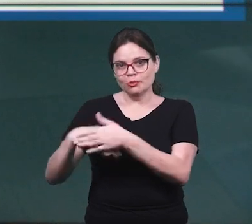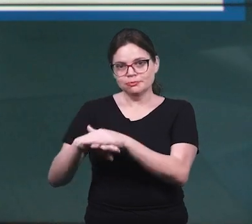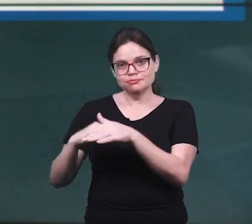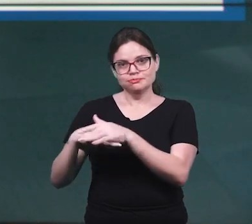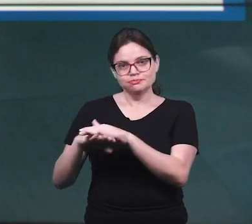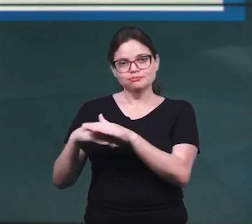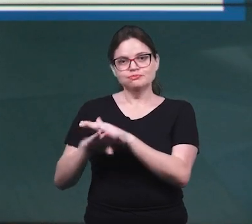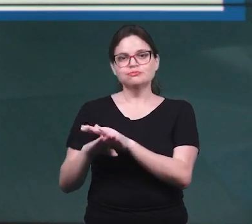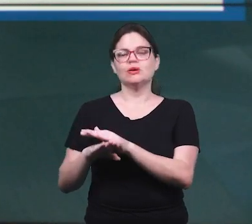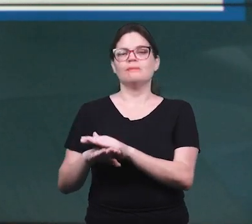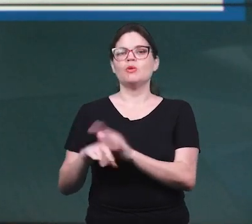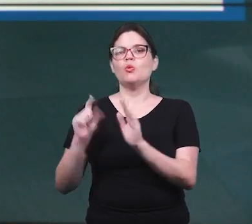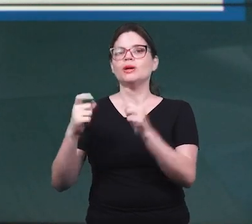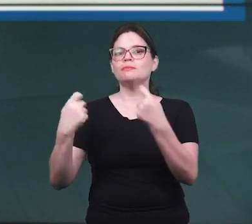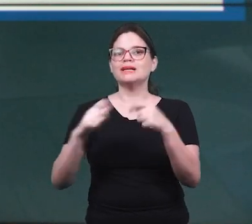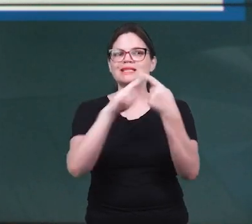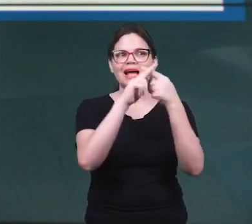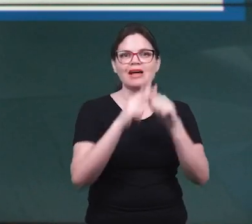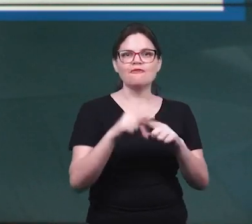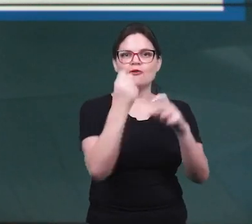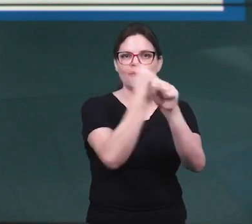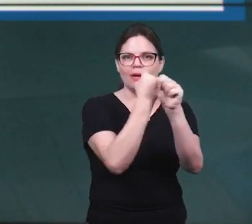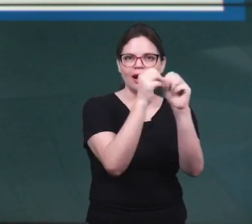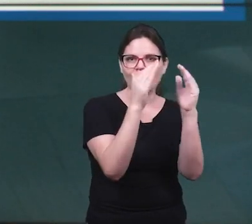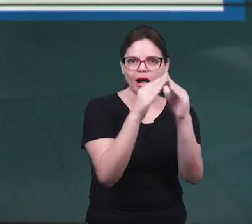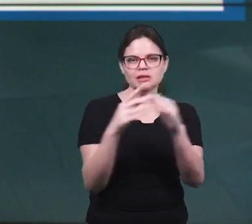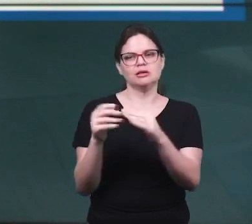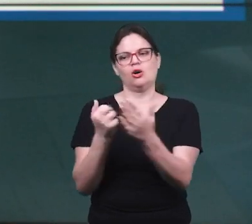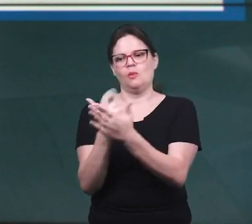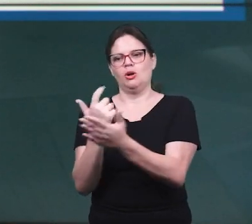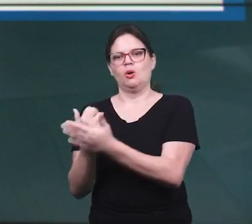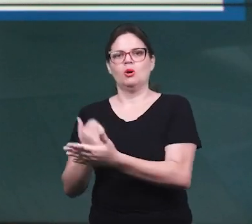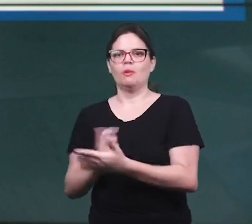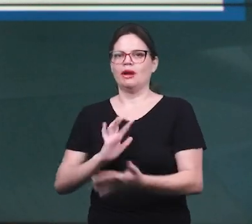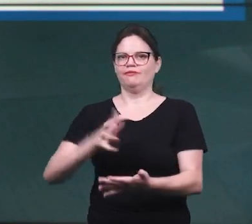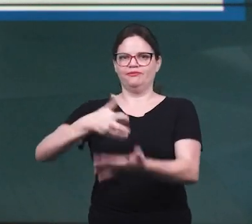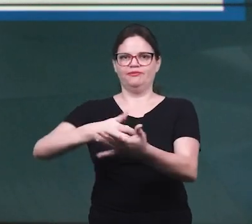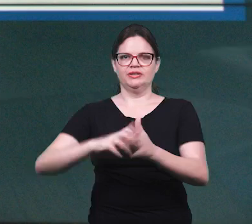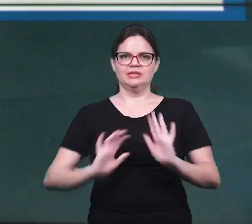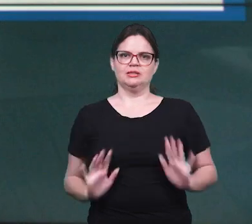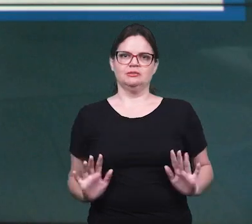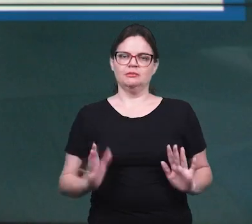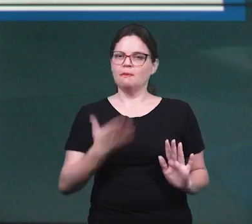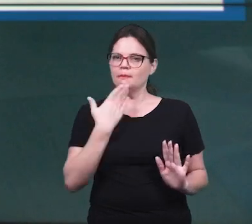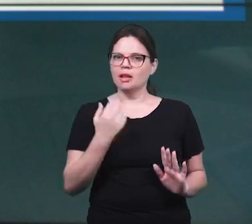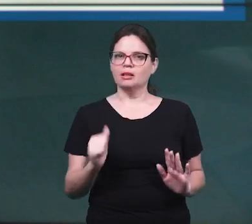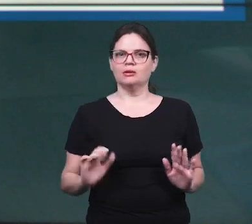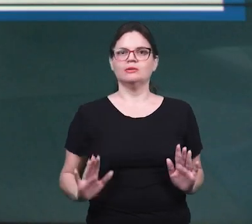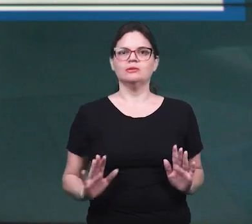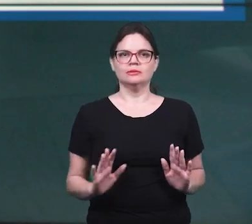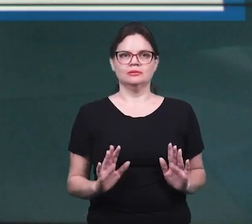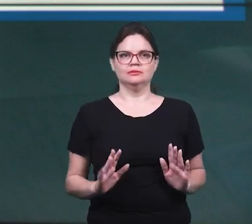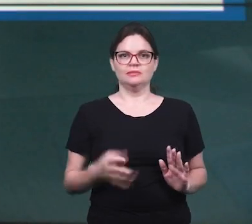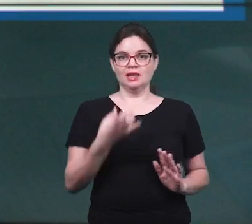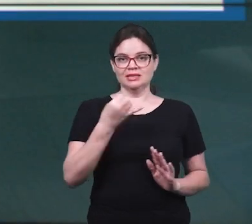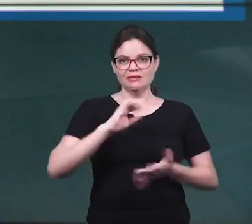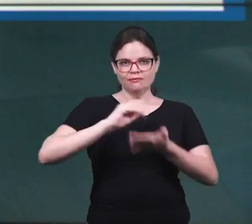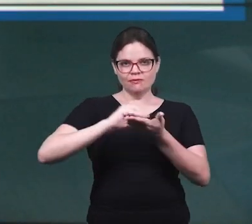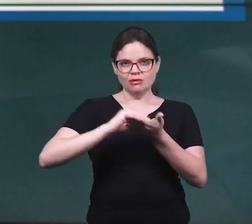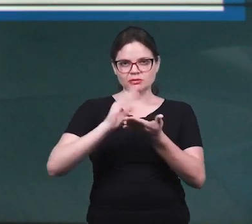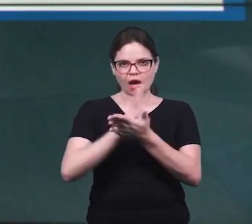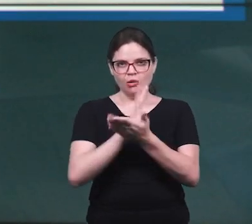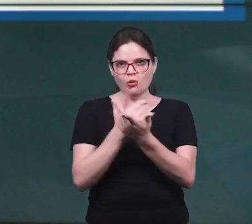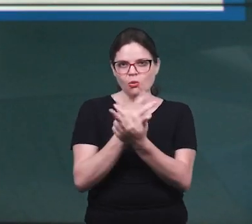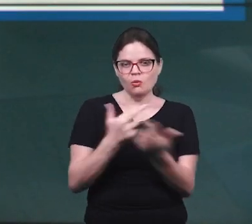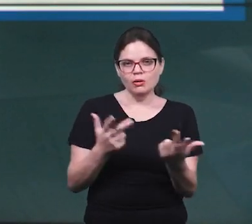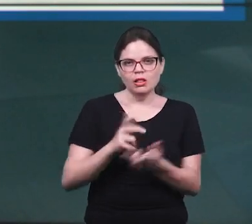utensílios necessários para reformar ou construir sua casa ou apartamento à vista. E se faltar algum, que